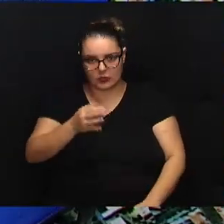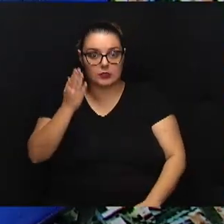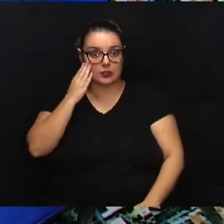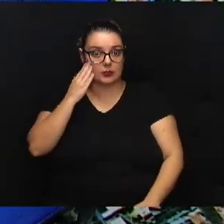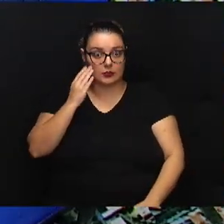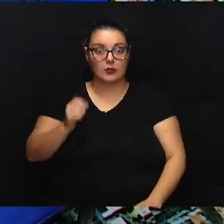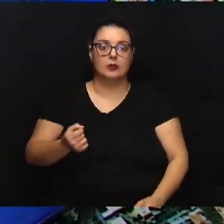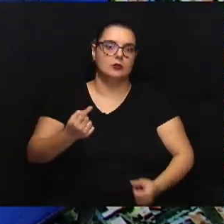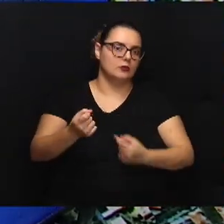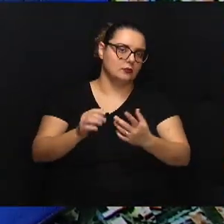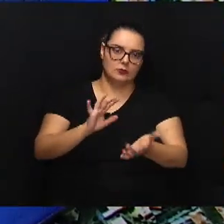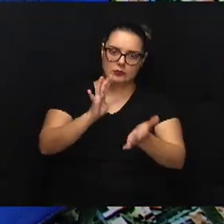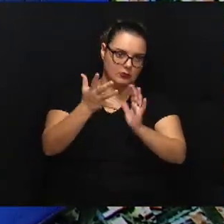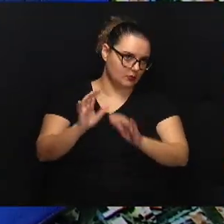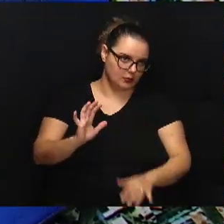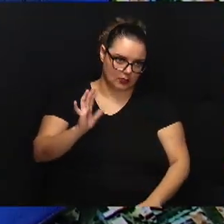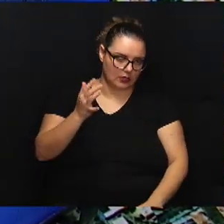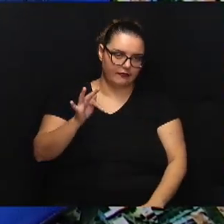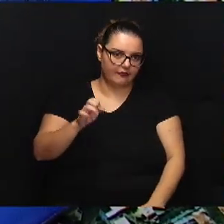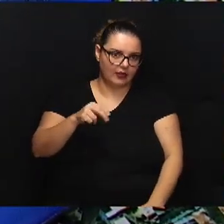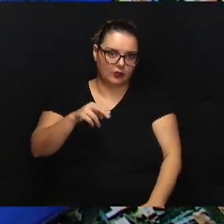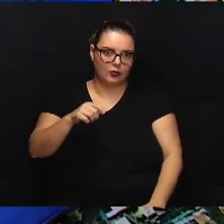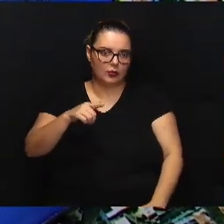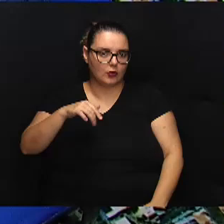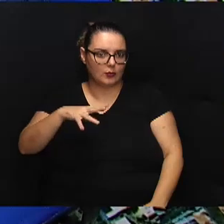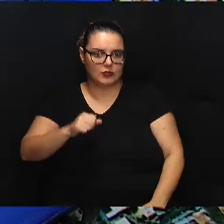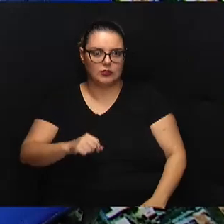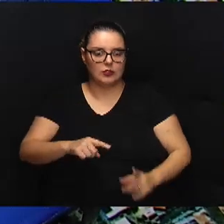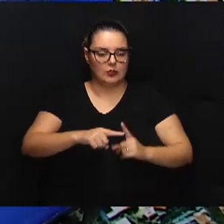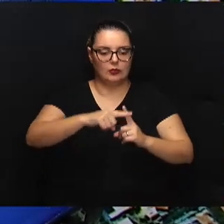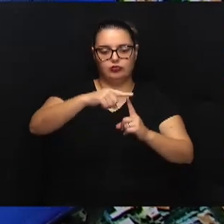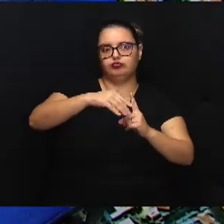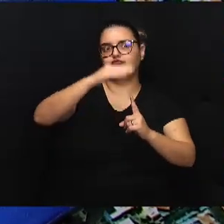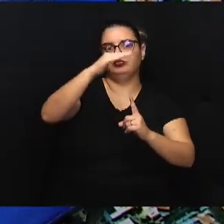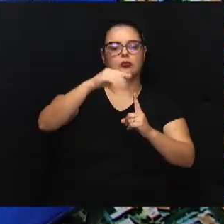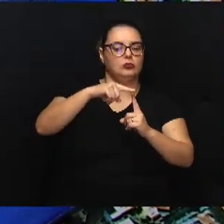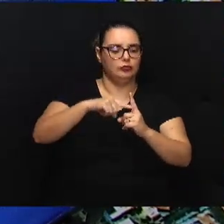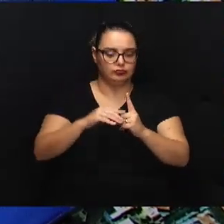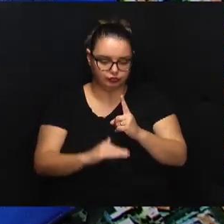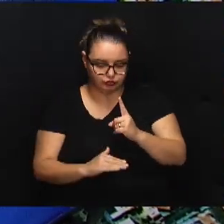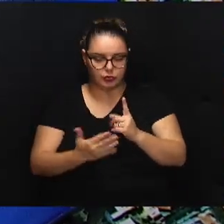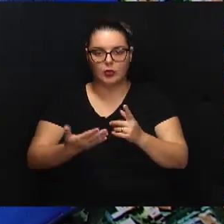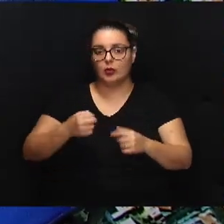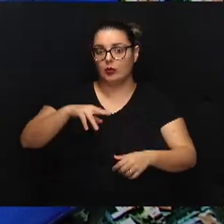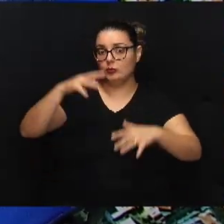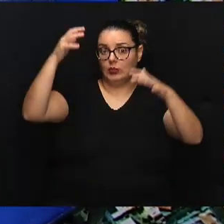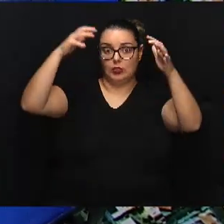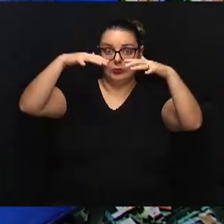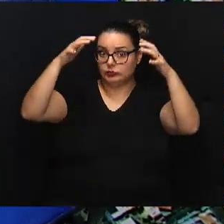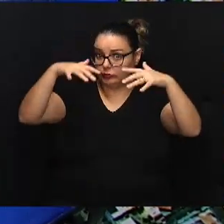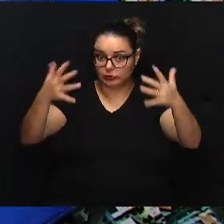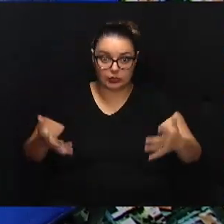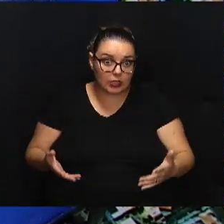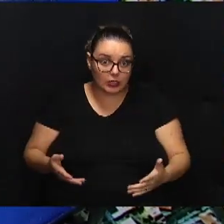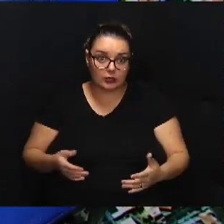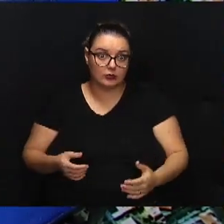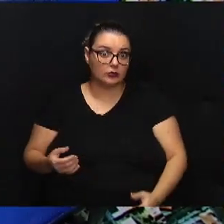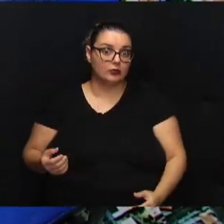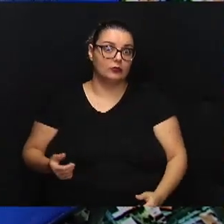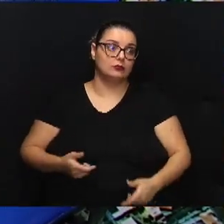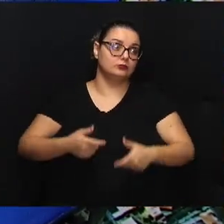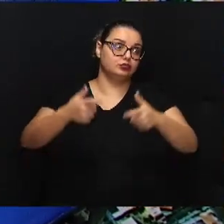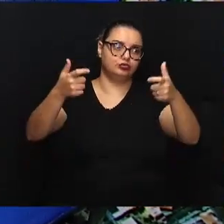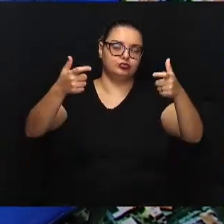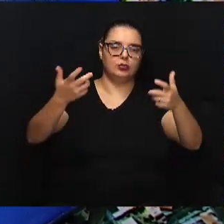a algum fenômeno adverso. Sejam extremos de temperatura, sejam eventos de chuva expressiva,